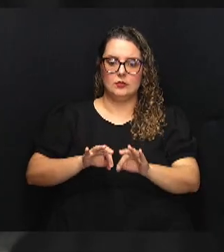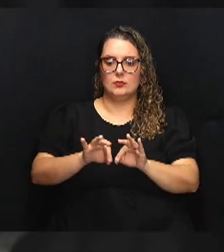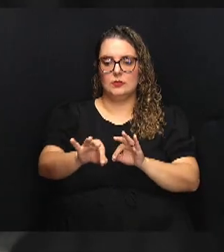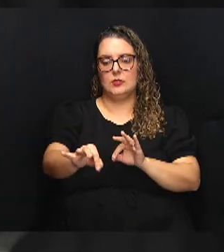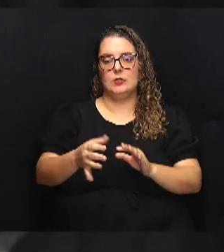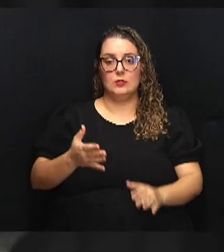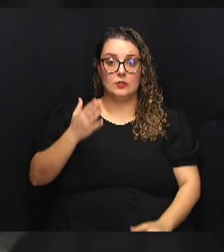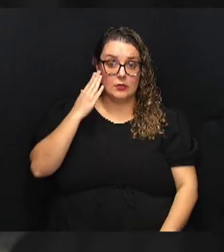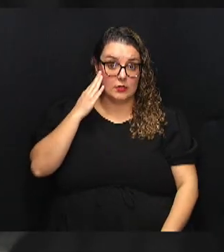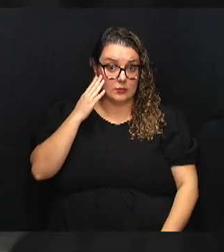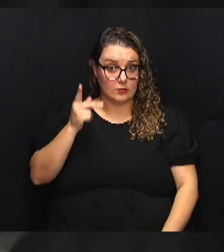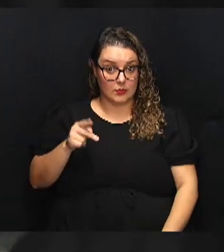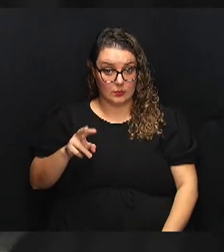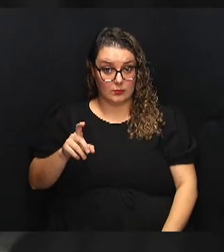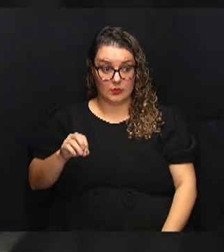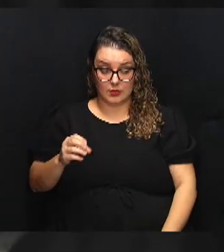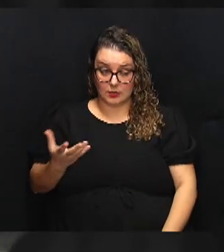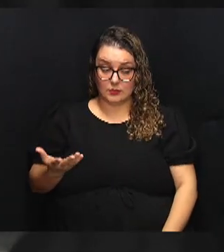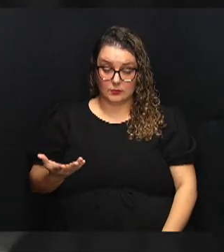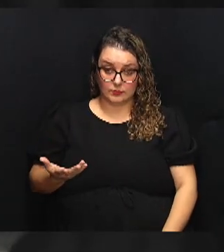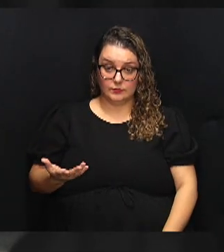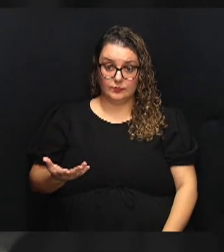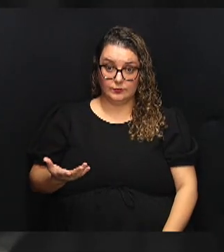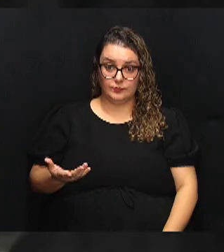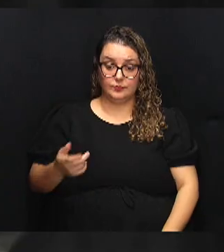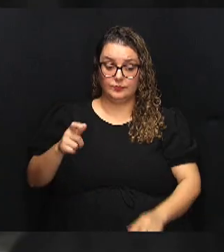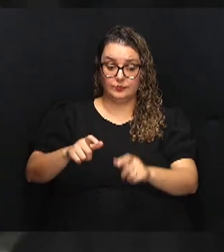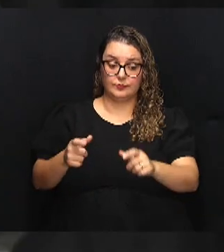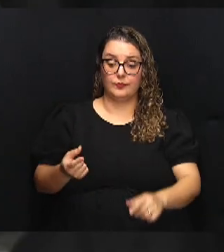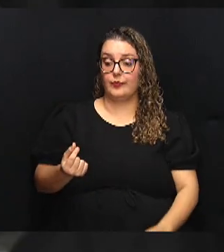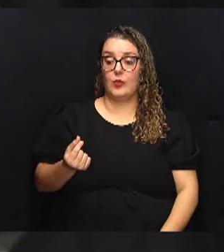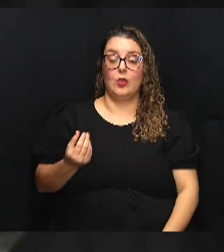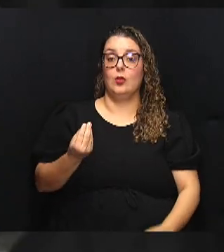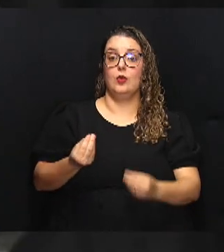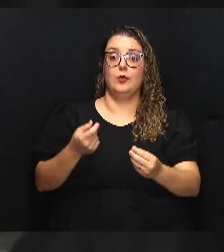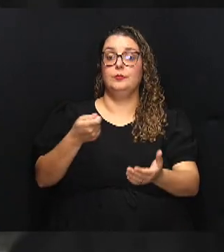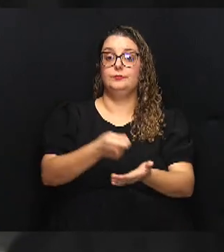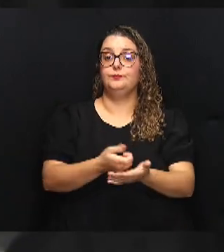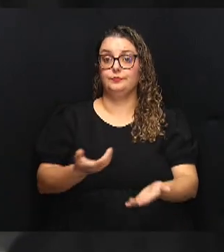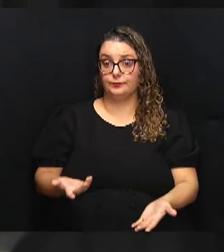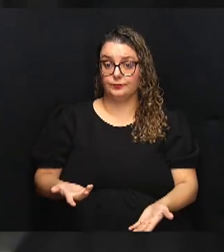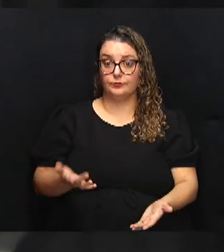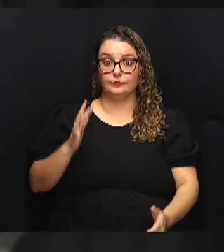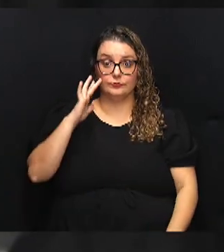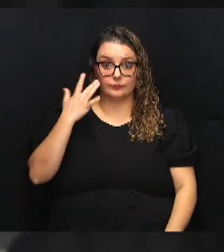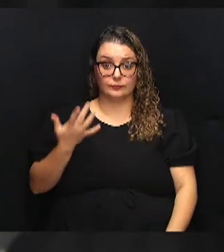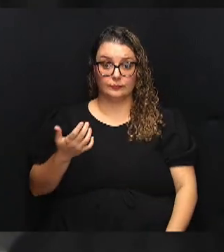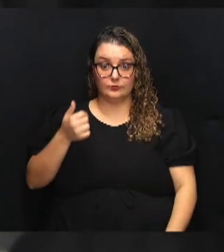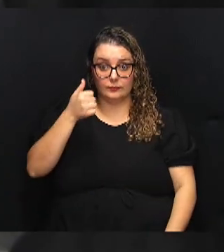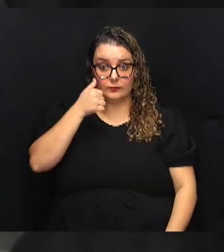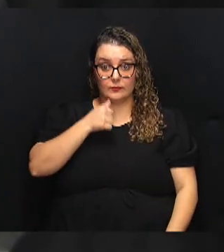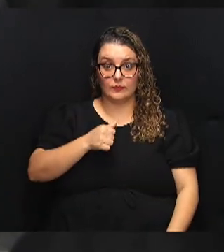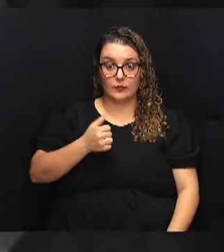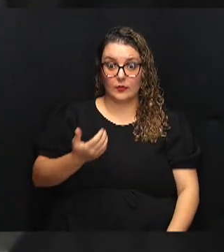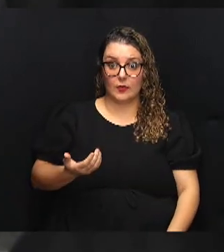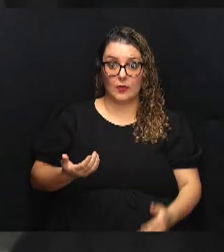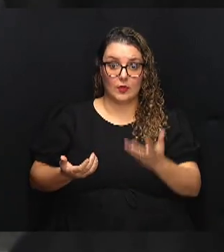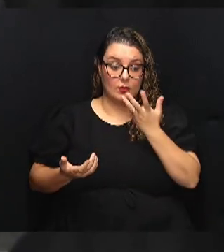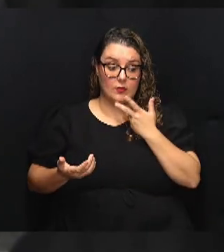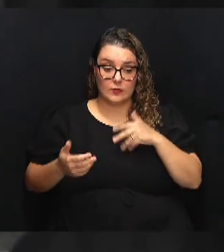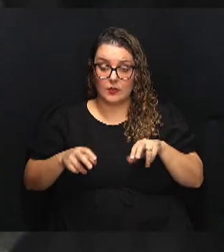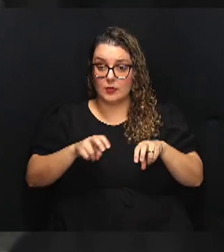saber o preço, né? São pessoas que você não sabe a procedência, né? Você pega uma mulher com uma criança,